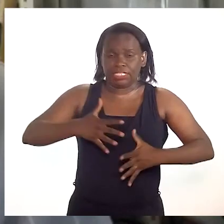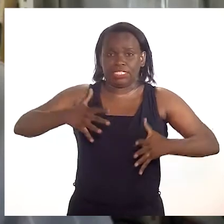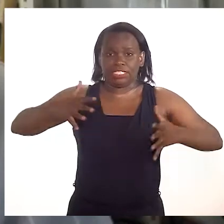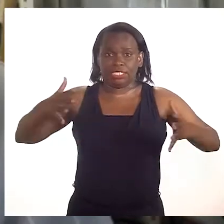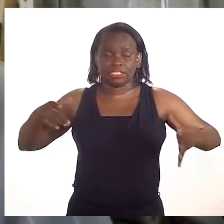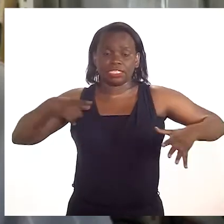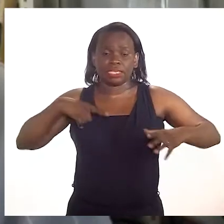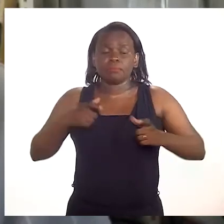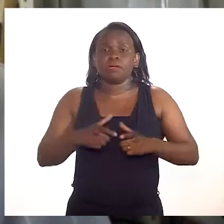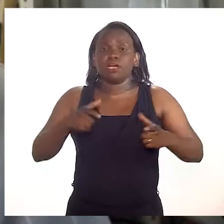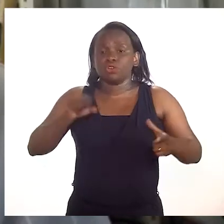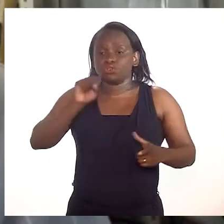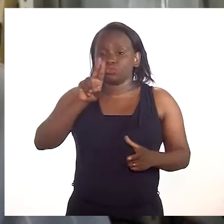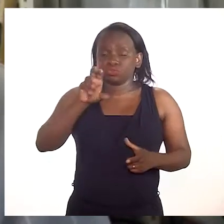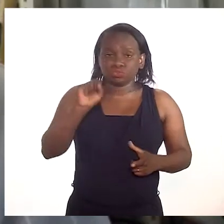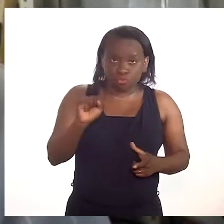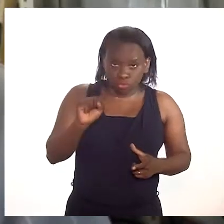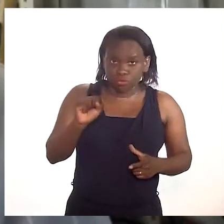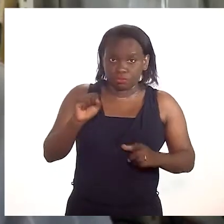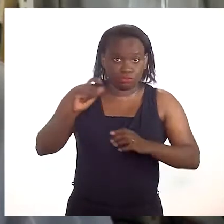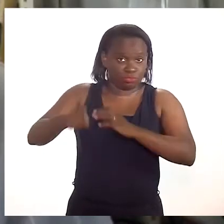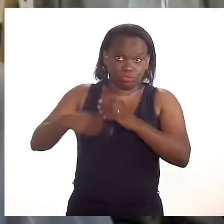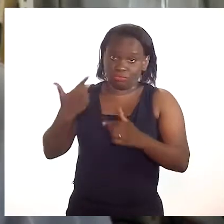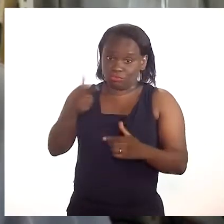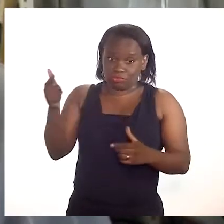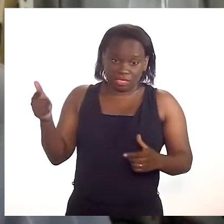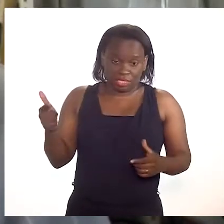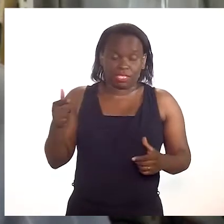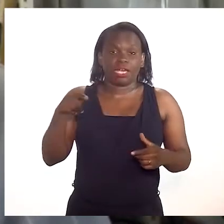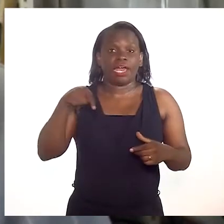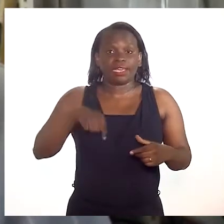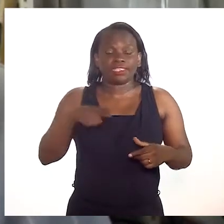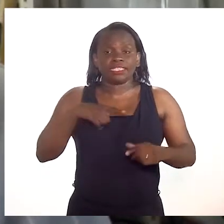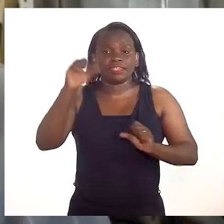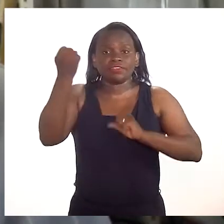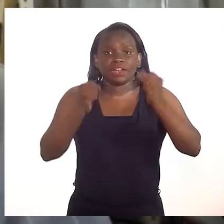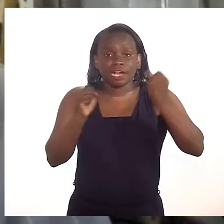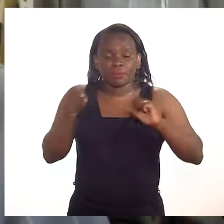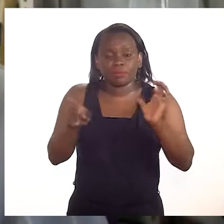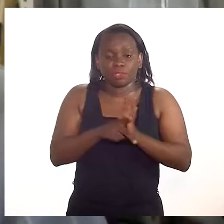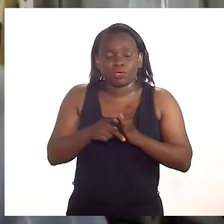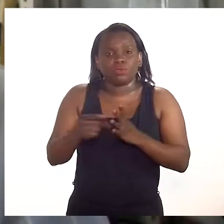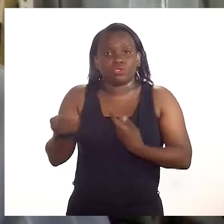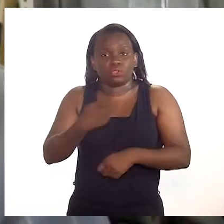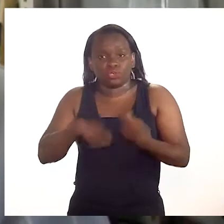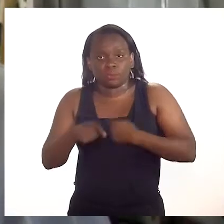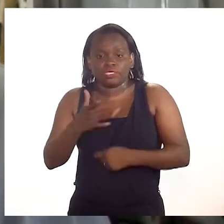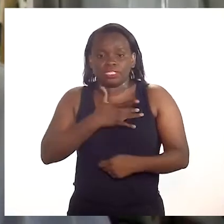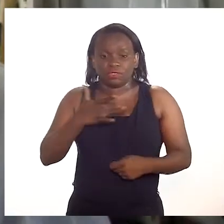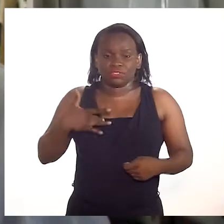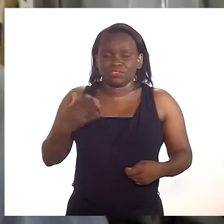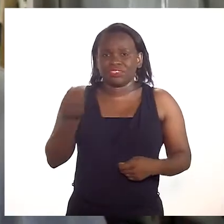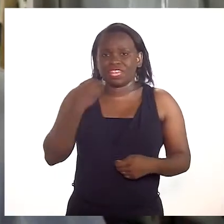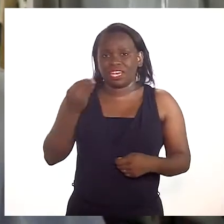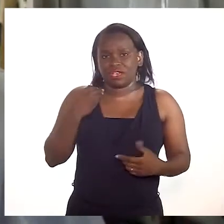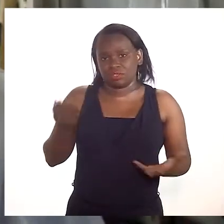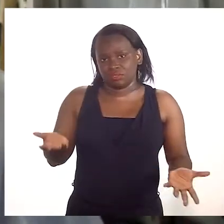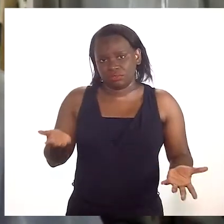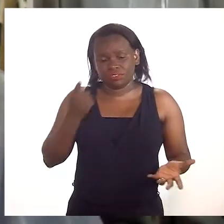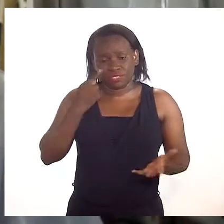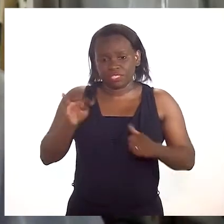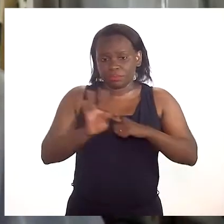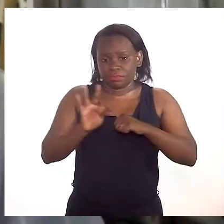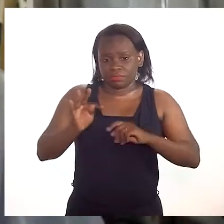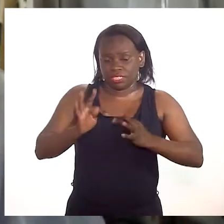maior sistema público universal do mundo, ter uma indústria e um setor produtivo, econômico, da saúde frágil do ponto de